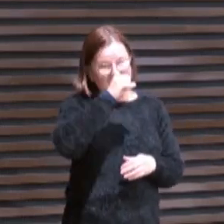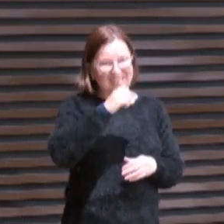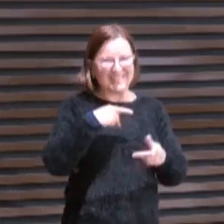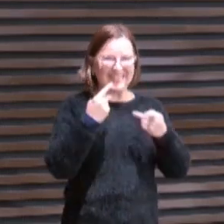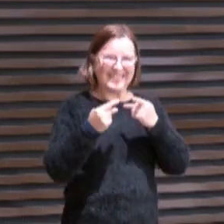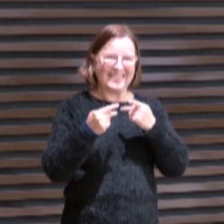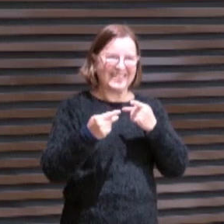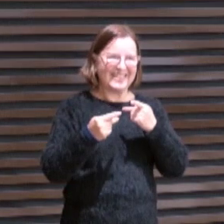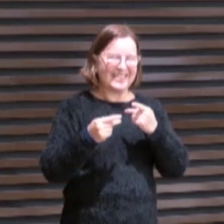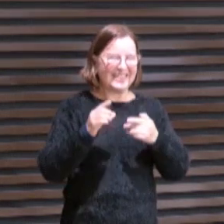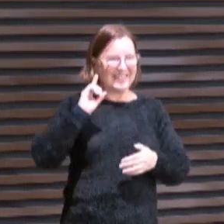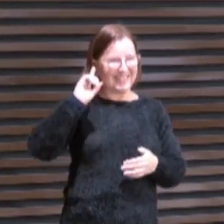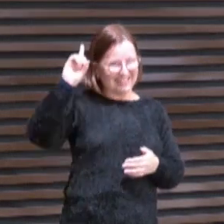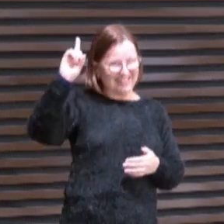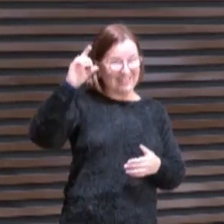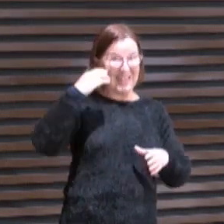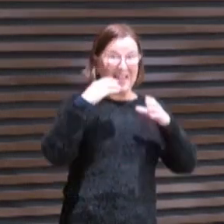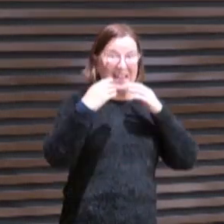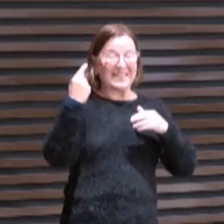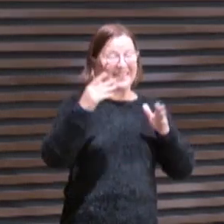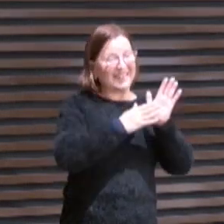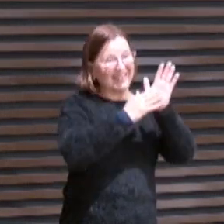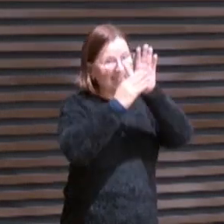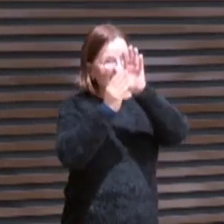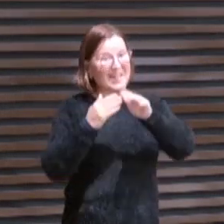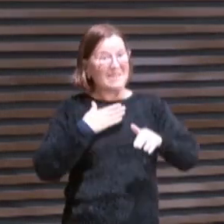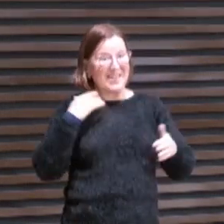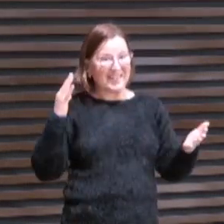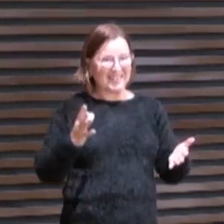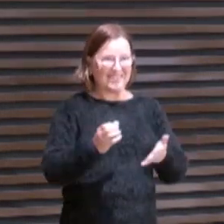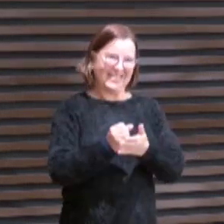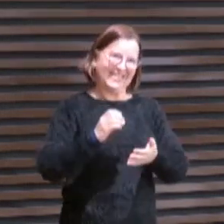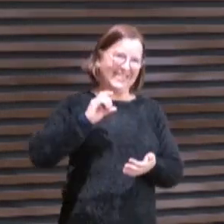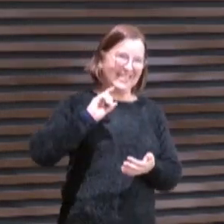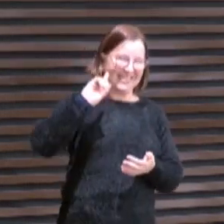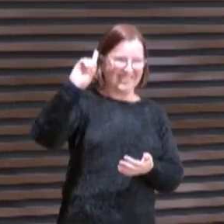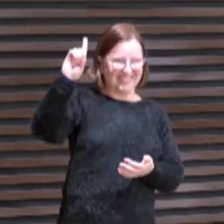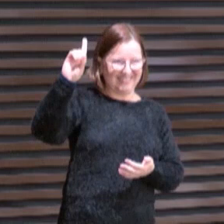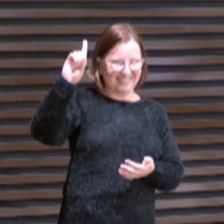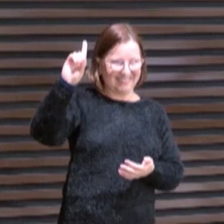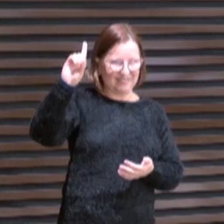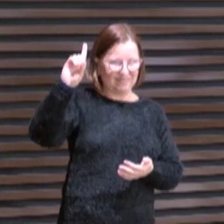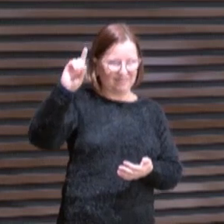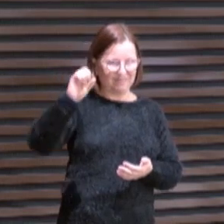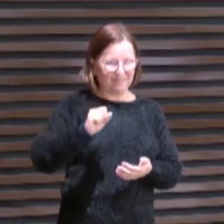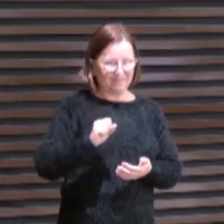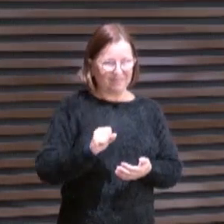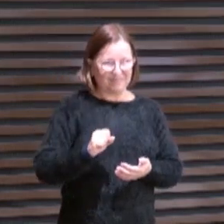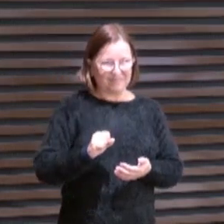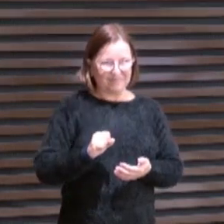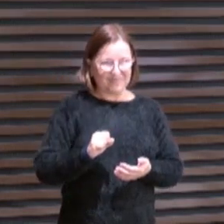Deus, cantando o teu louvor. Minha salvação és tu, manancial de